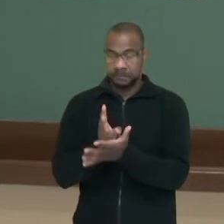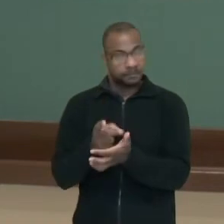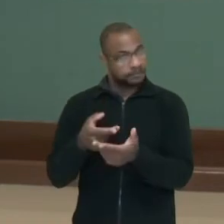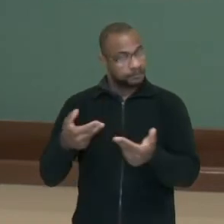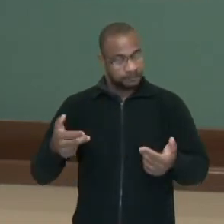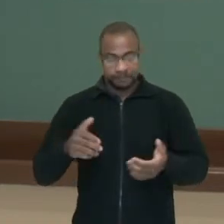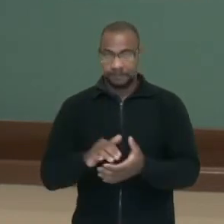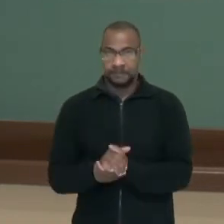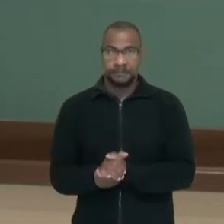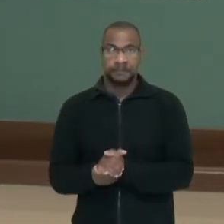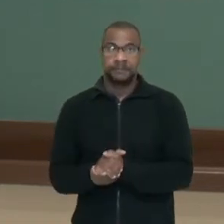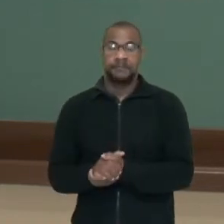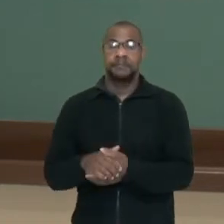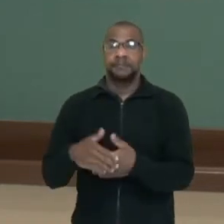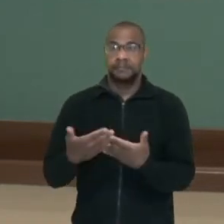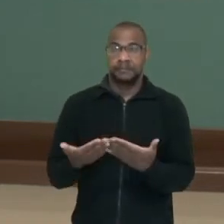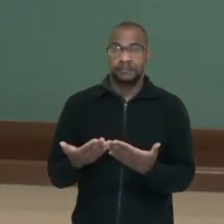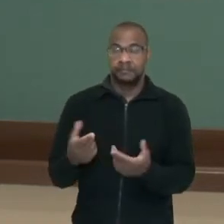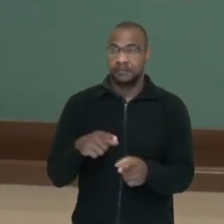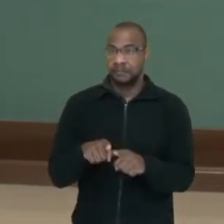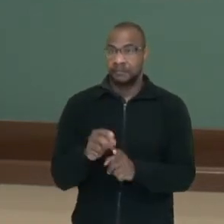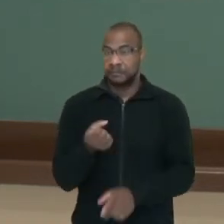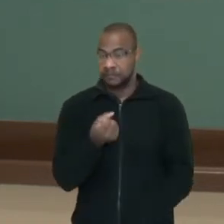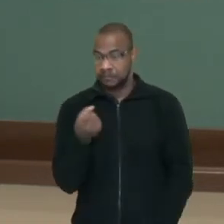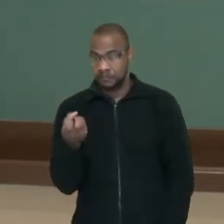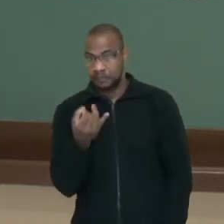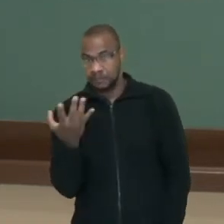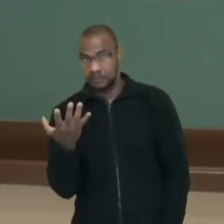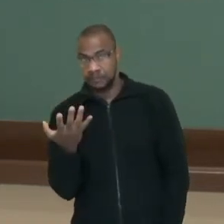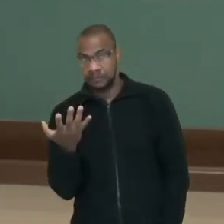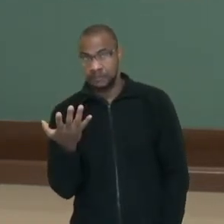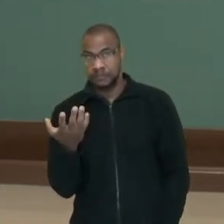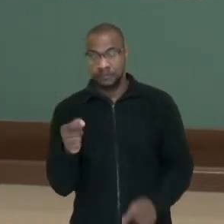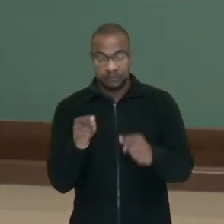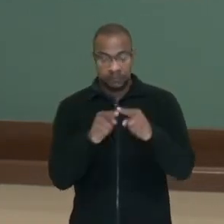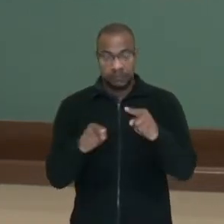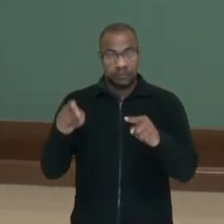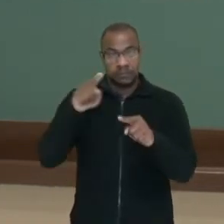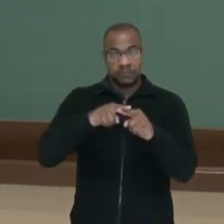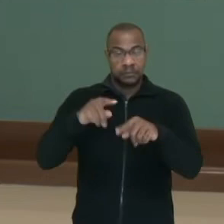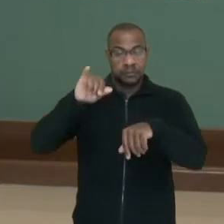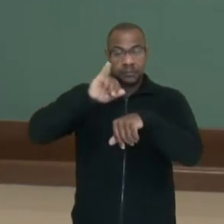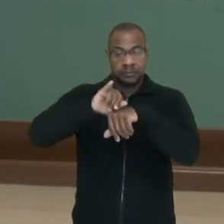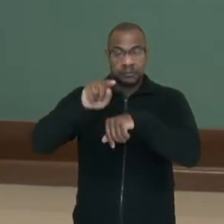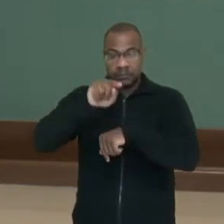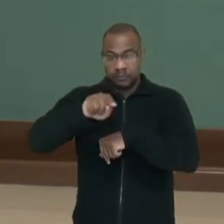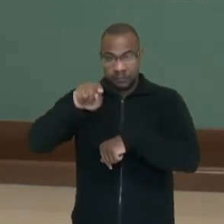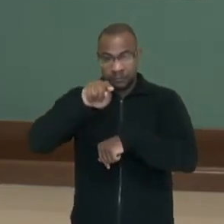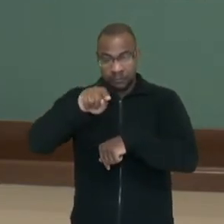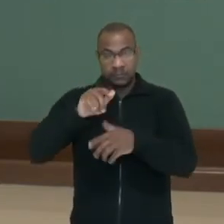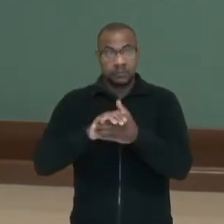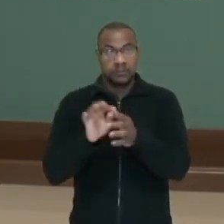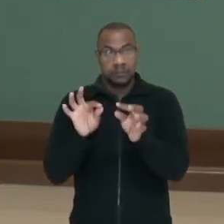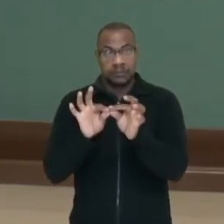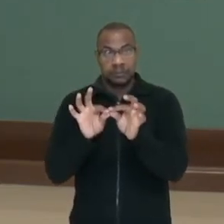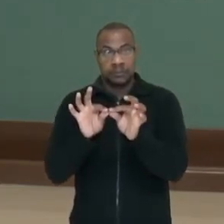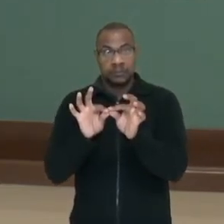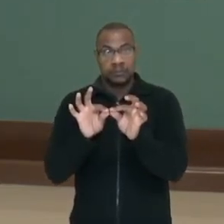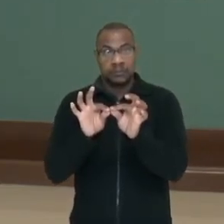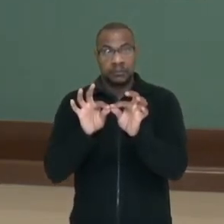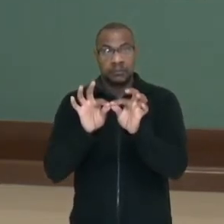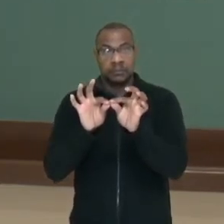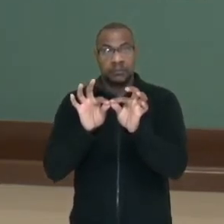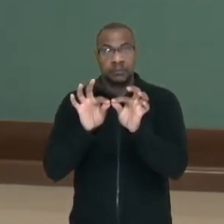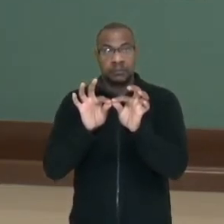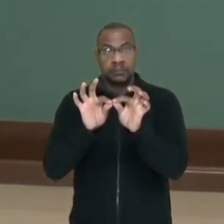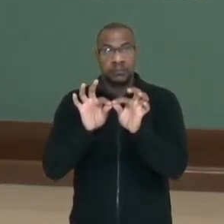ângulo central ou perguntar a medida do arco é o ângulo central. O comprimento do arco, daí seria essa medidinha